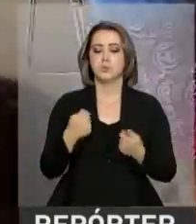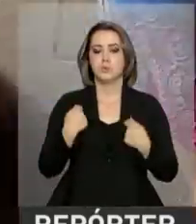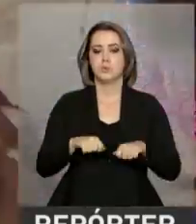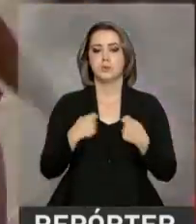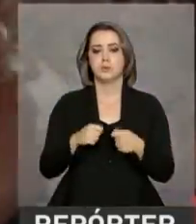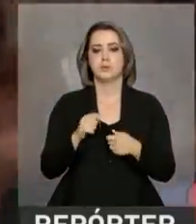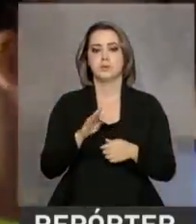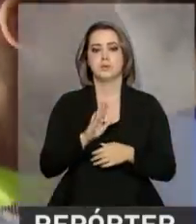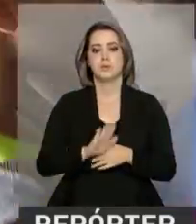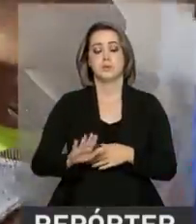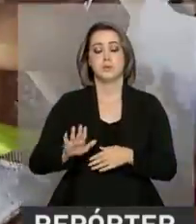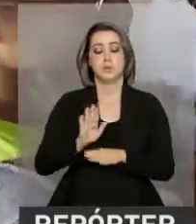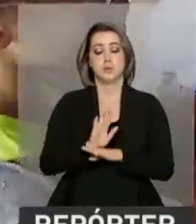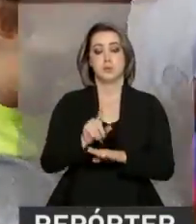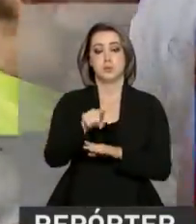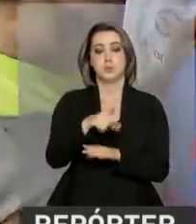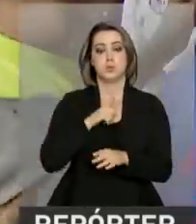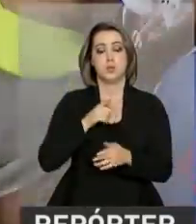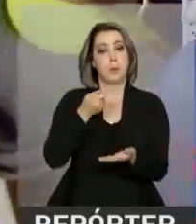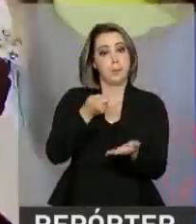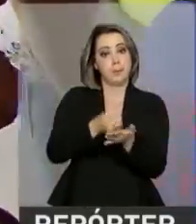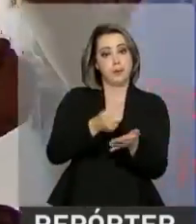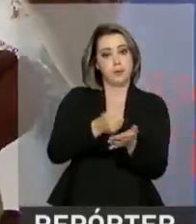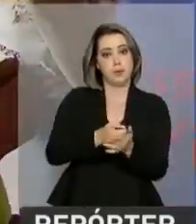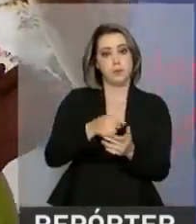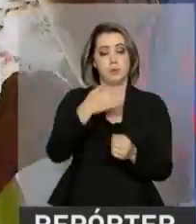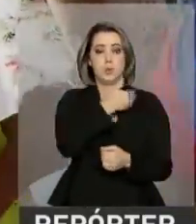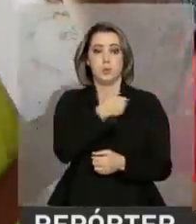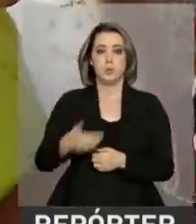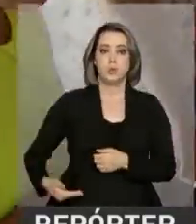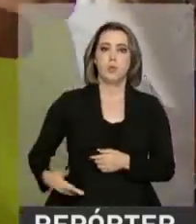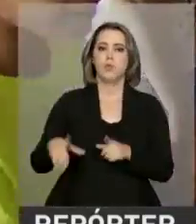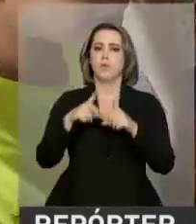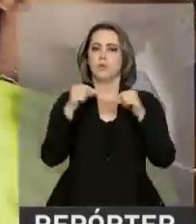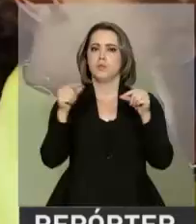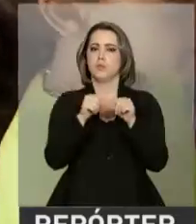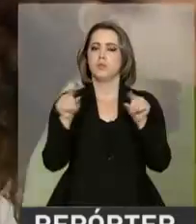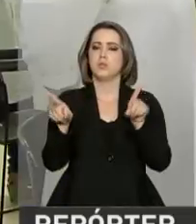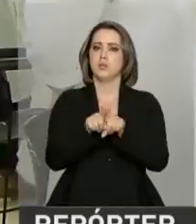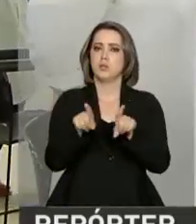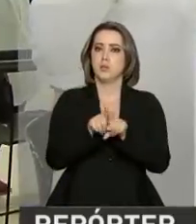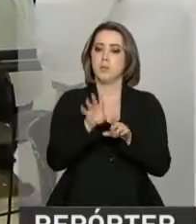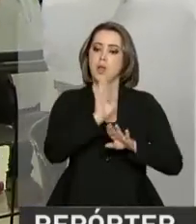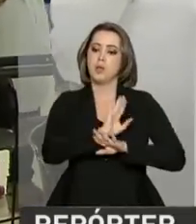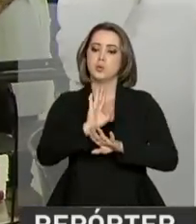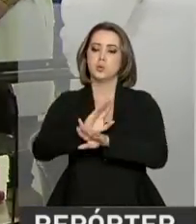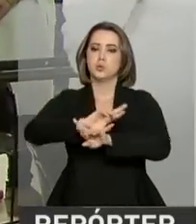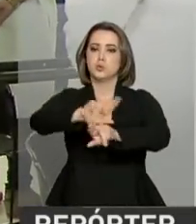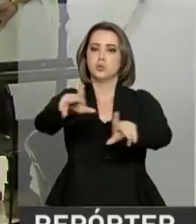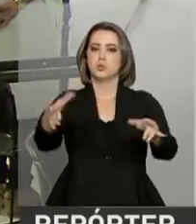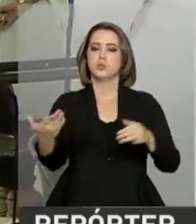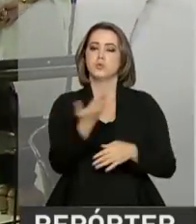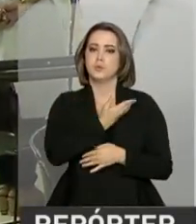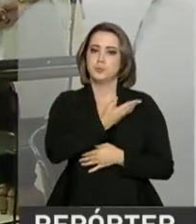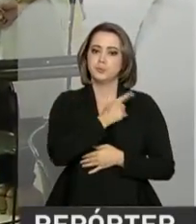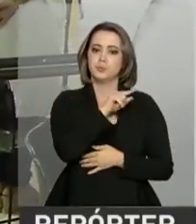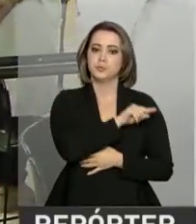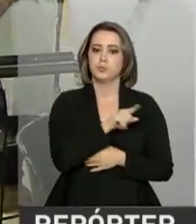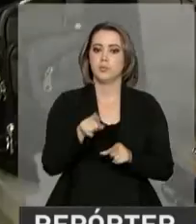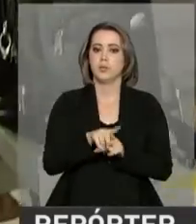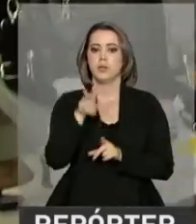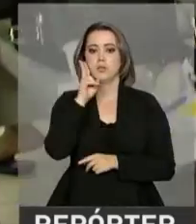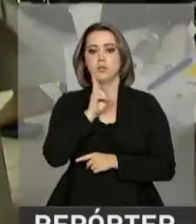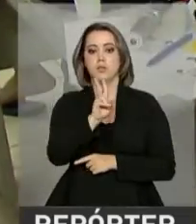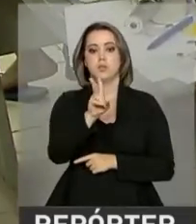a associação tem financiamento do governo local mas também trabalha com parceiros marcela temer conferir o atendimento de